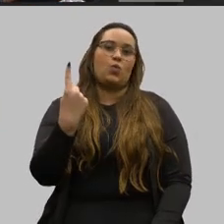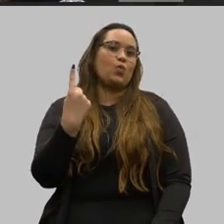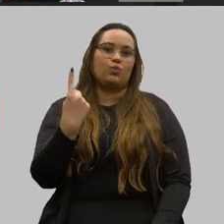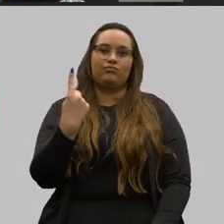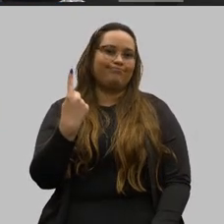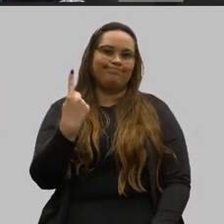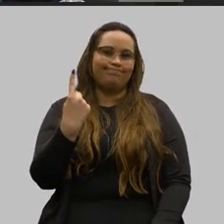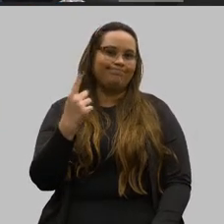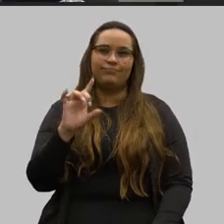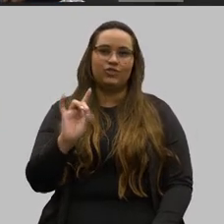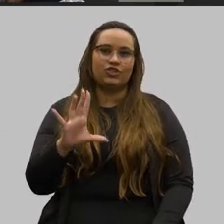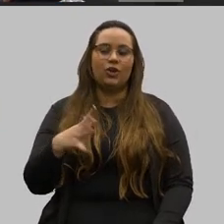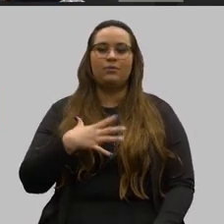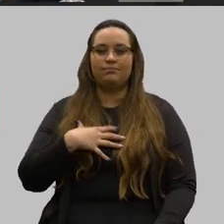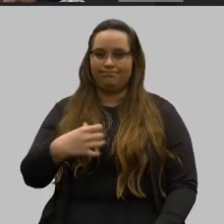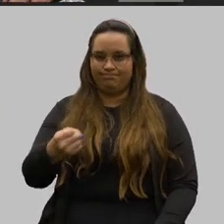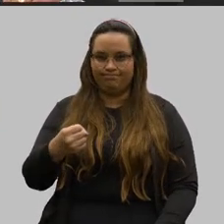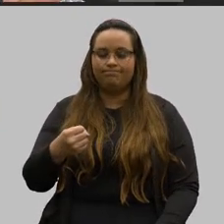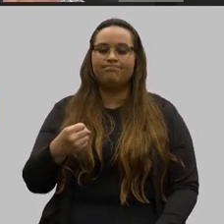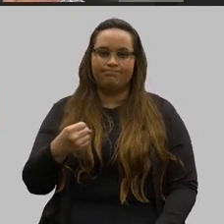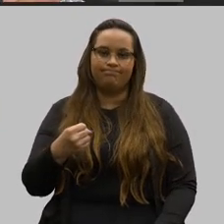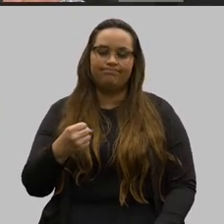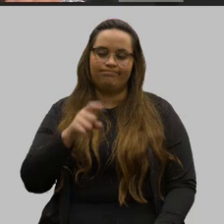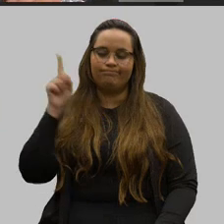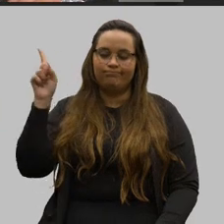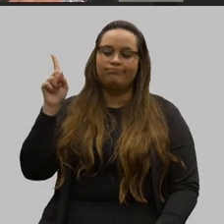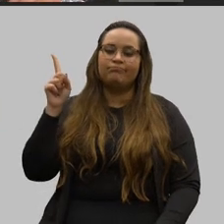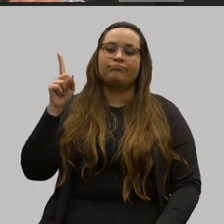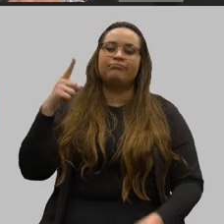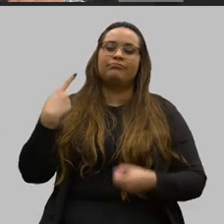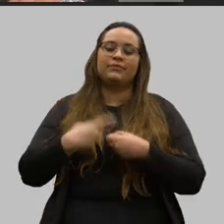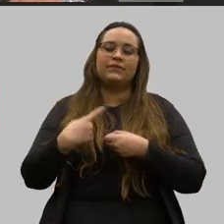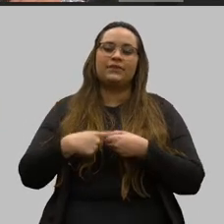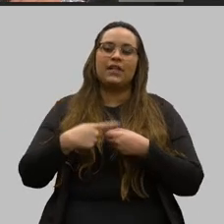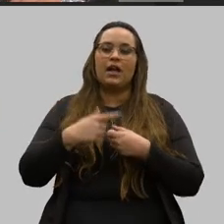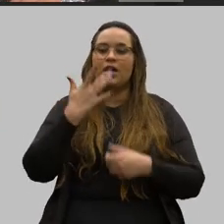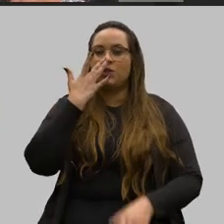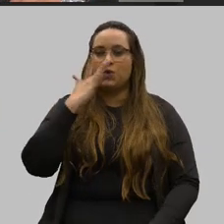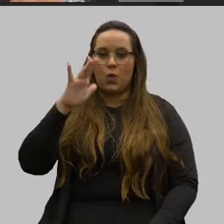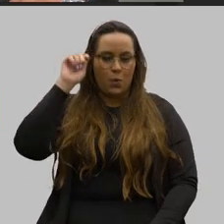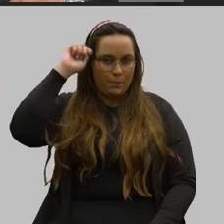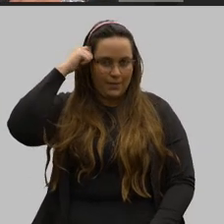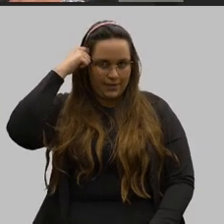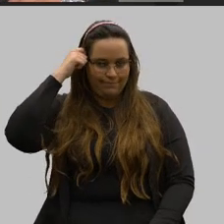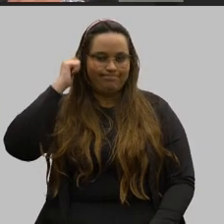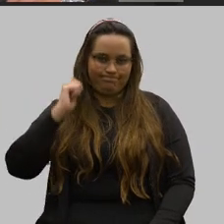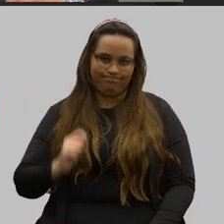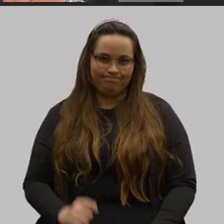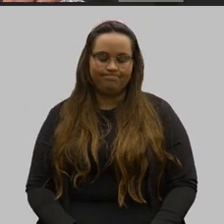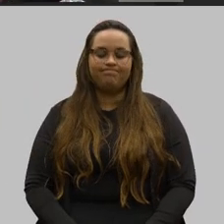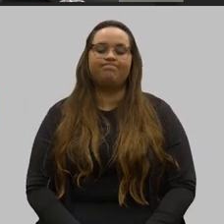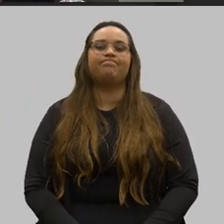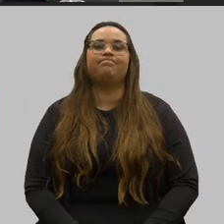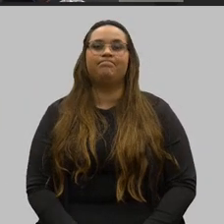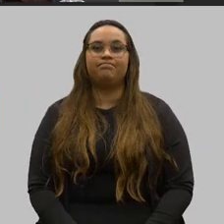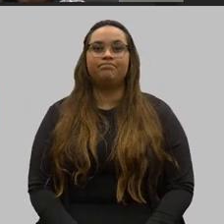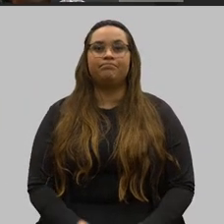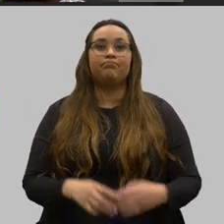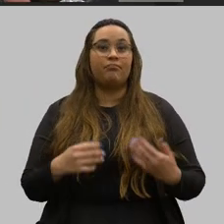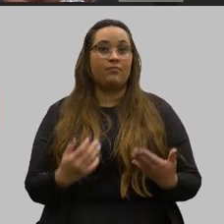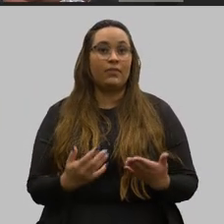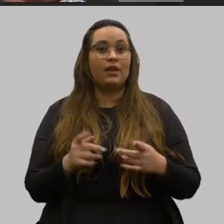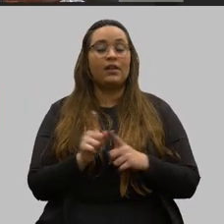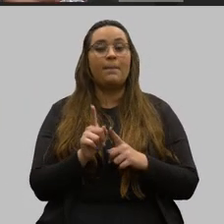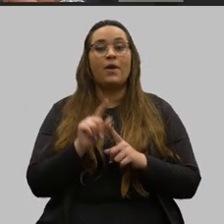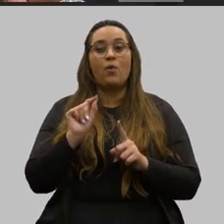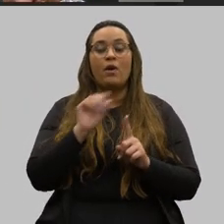foi acometido pelo suicídio a cidade de Ouro Preto em fevereiro de 2024 com relação à ass sédio sexual